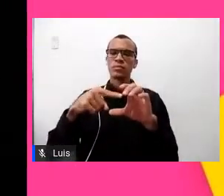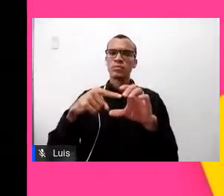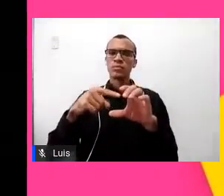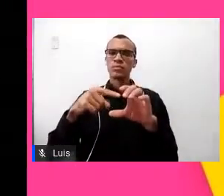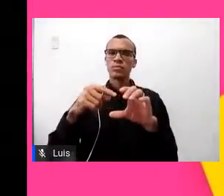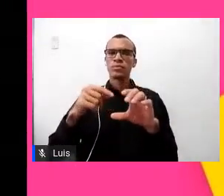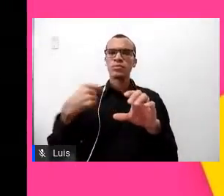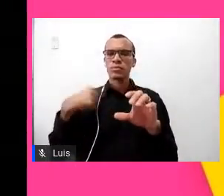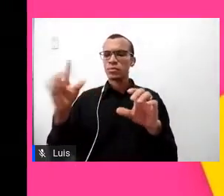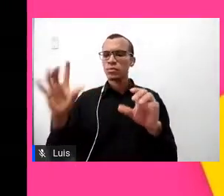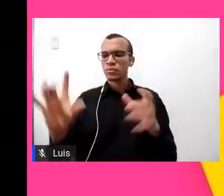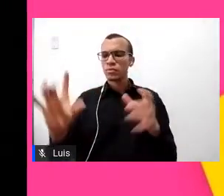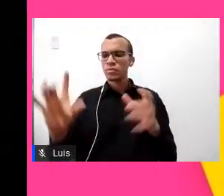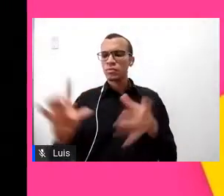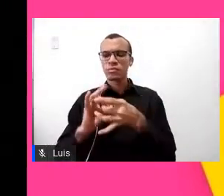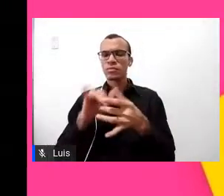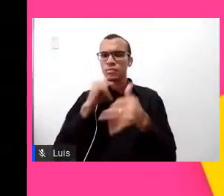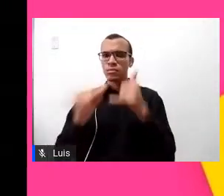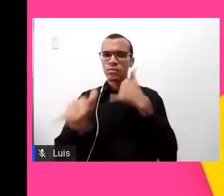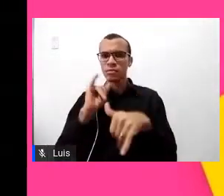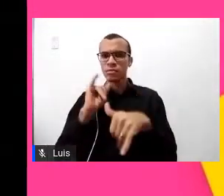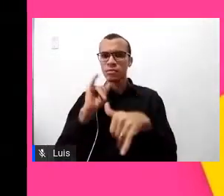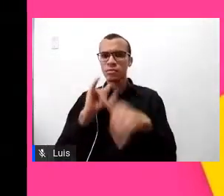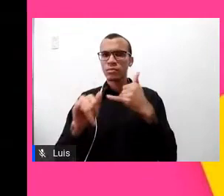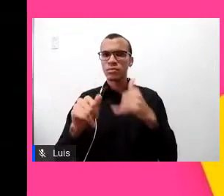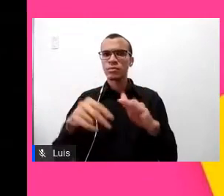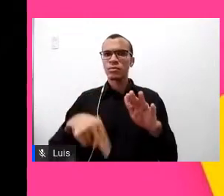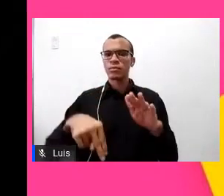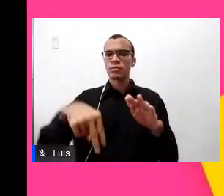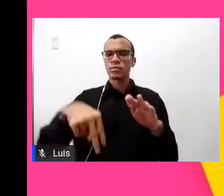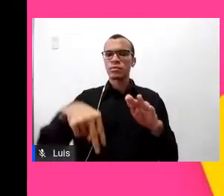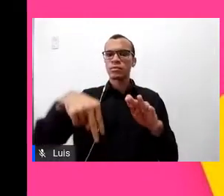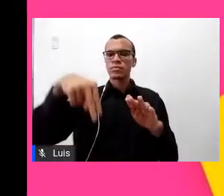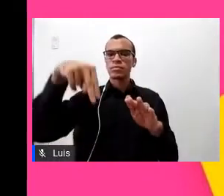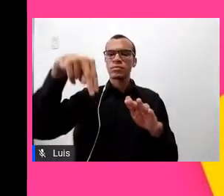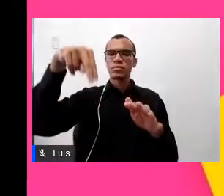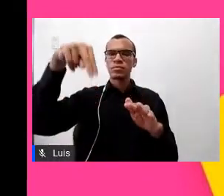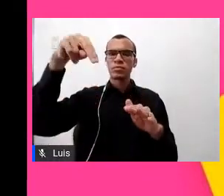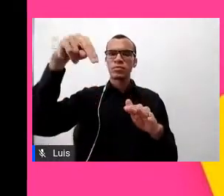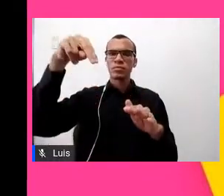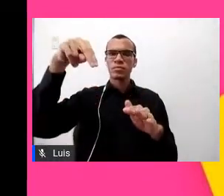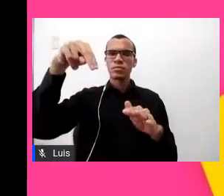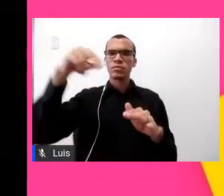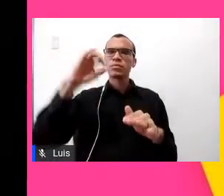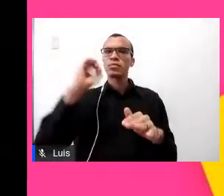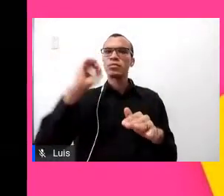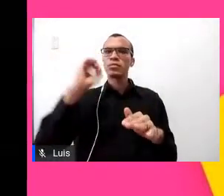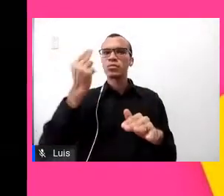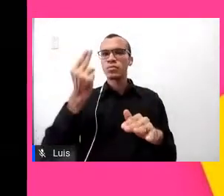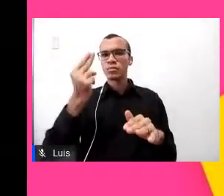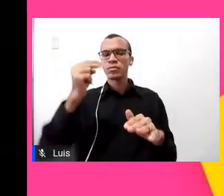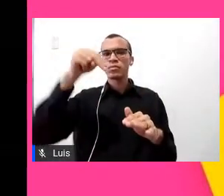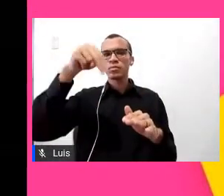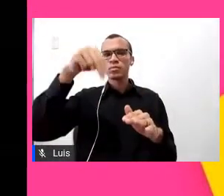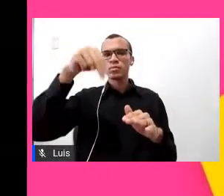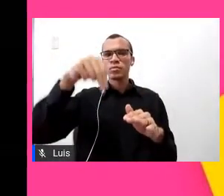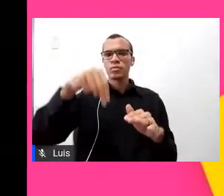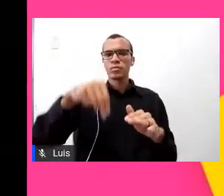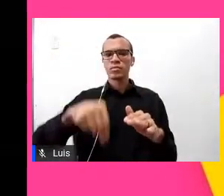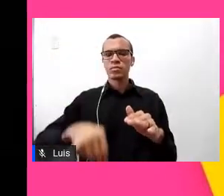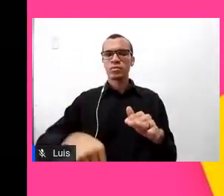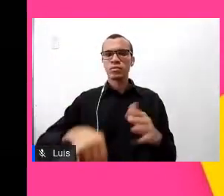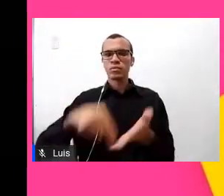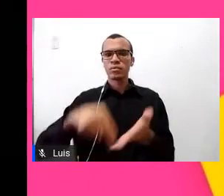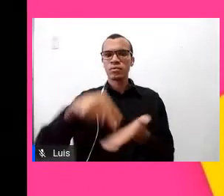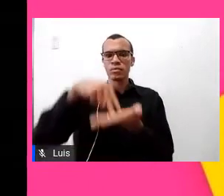manualmente, ele ia subir o elevador ou ele iria descer o